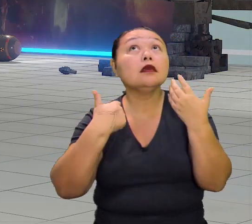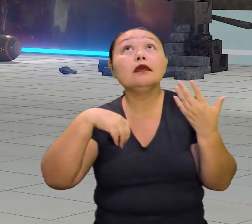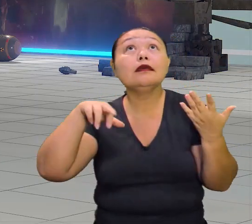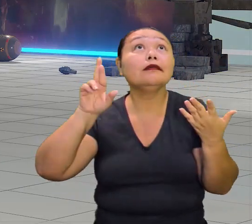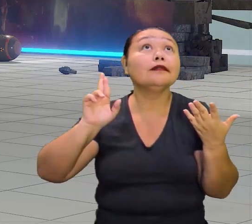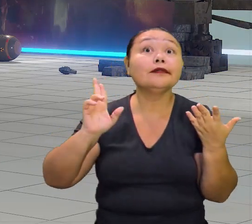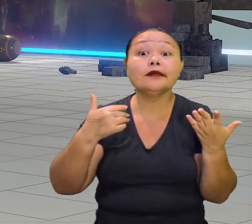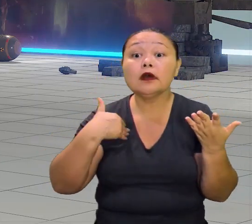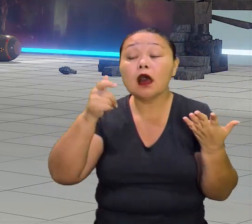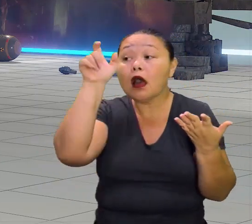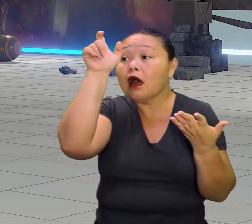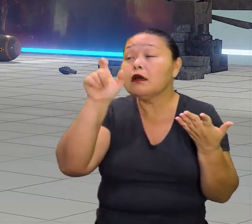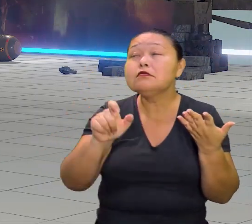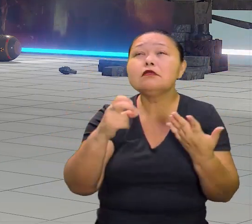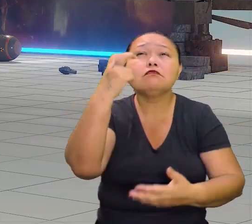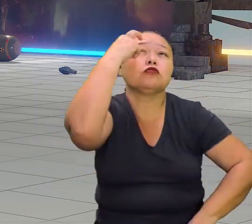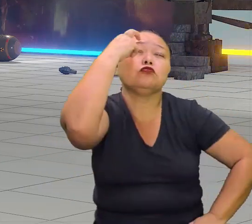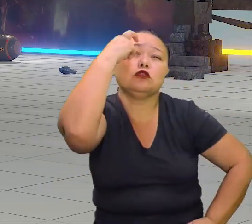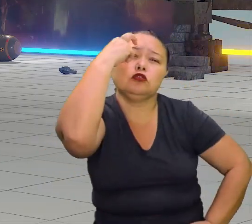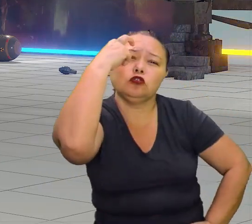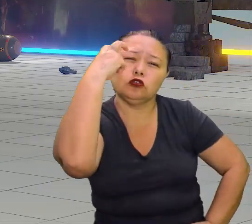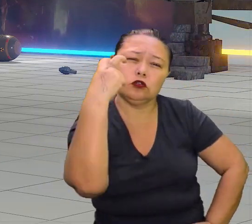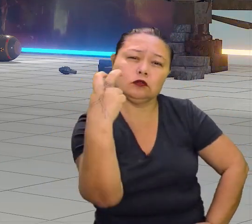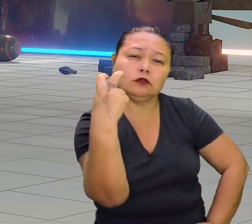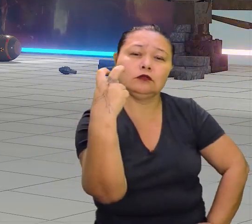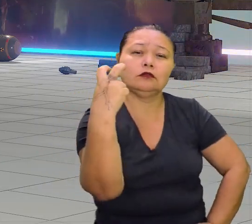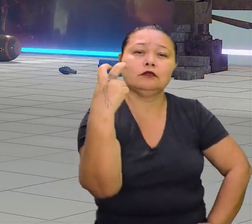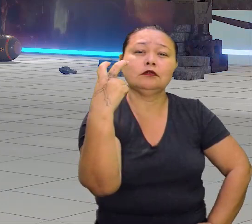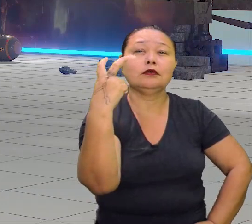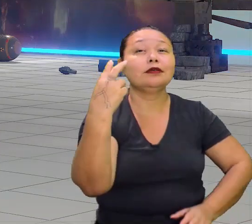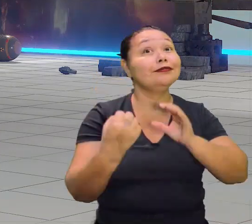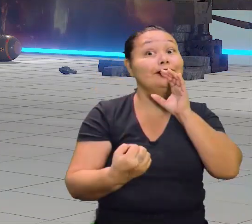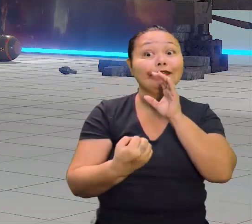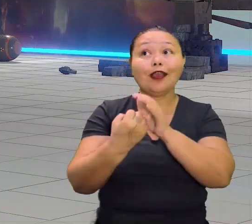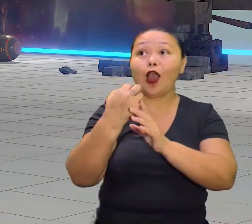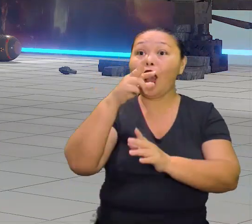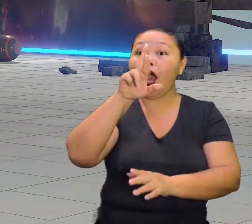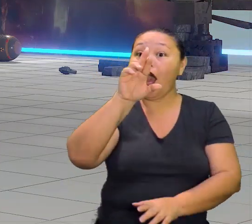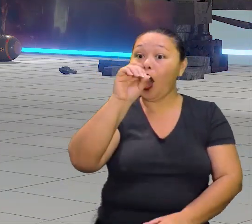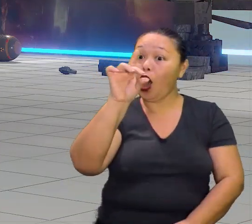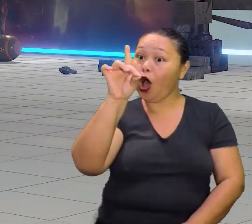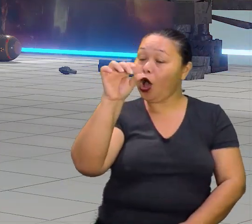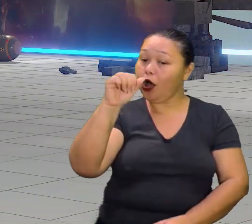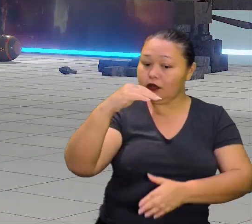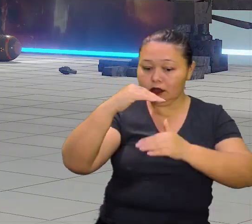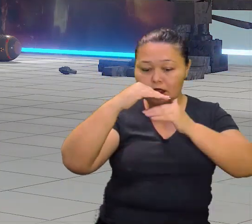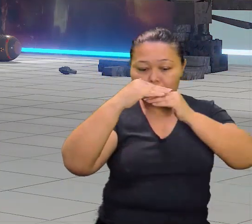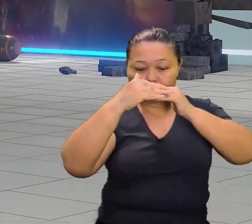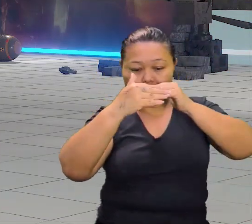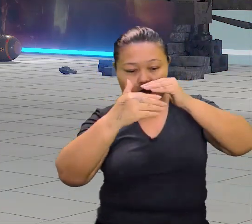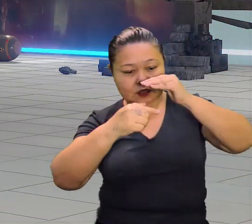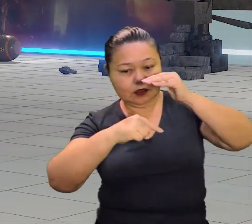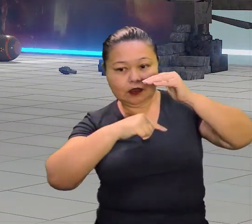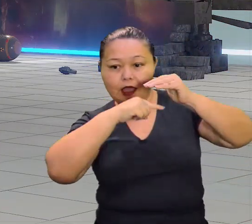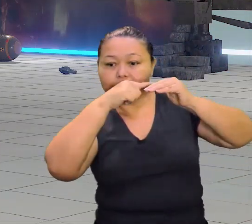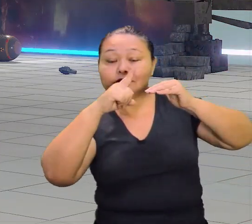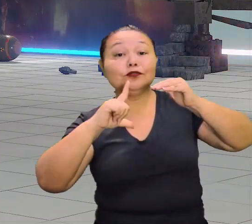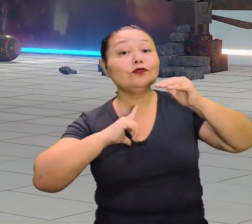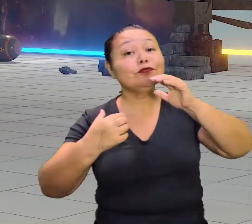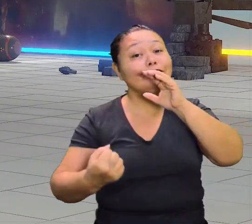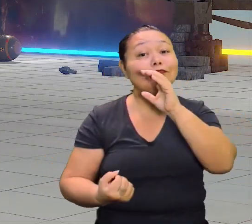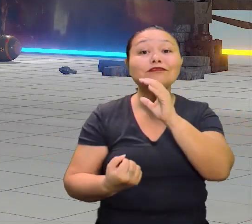foi essa pessoa inteligente que criou a roda? Porque tudo tem a sua